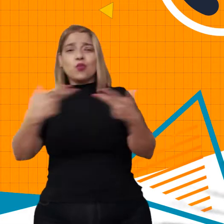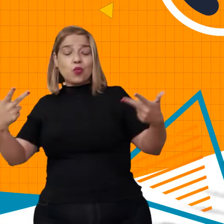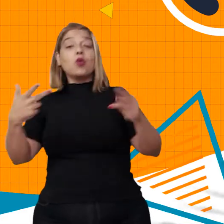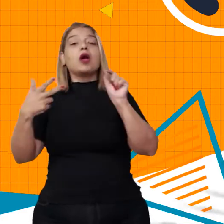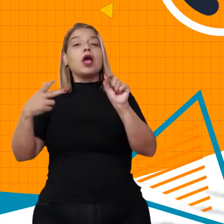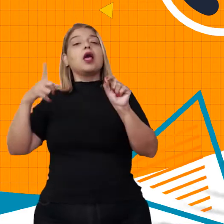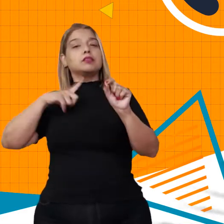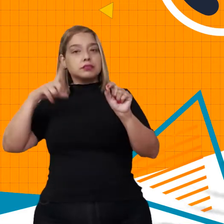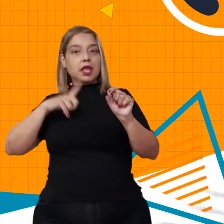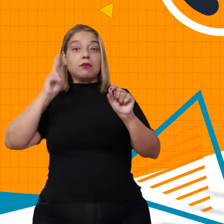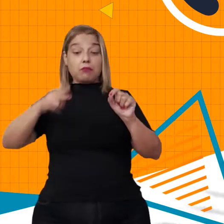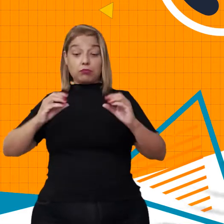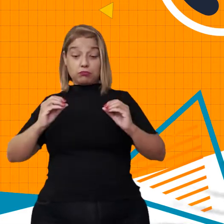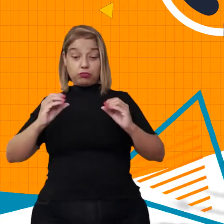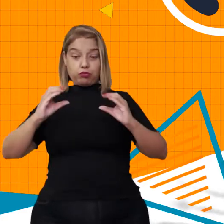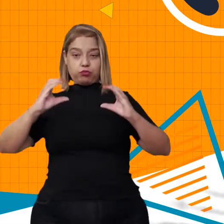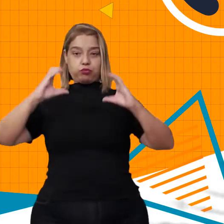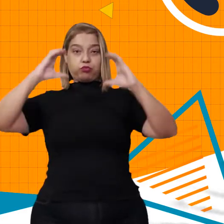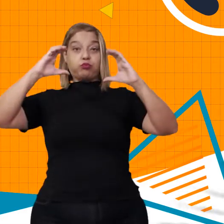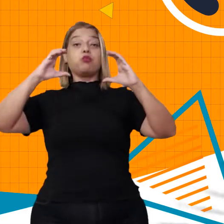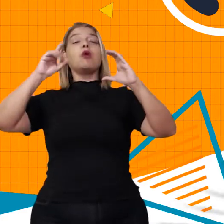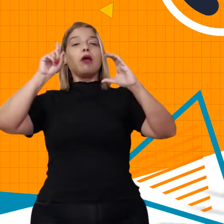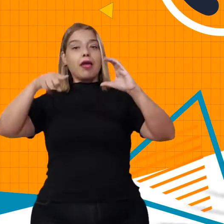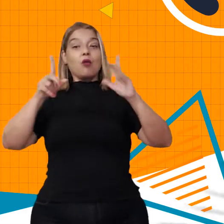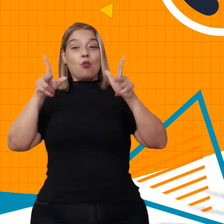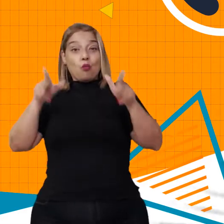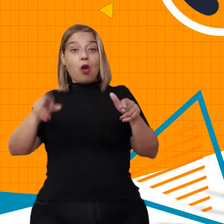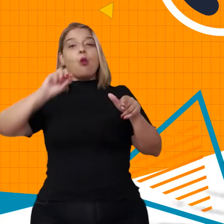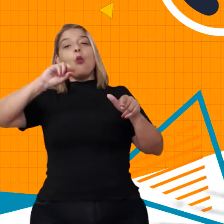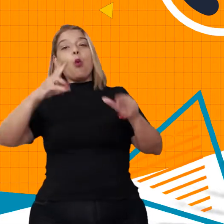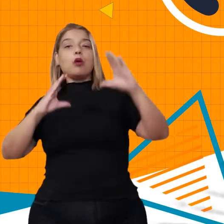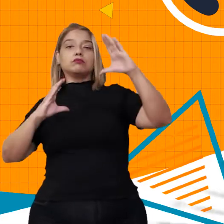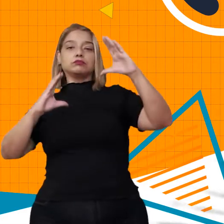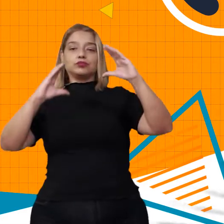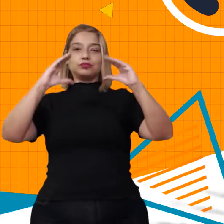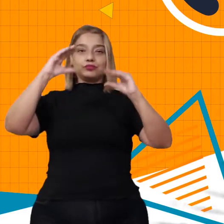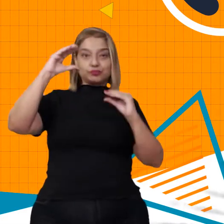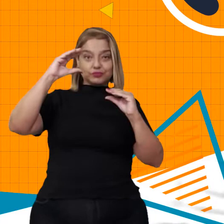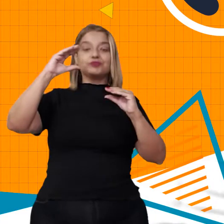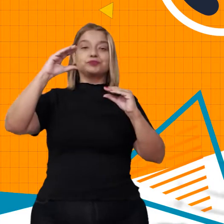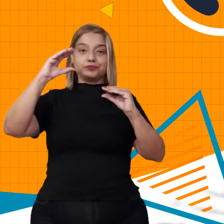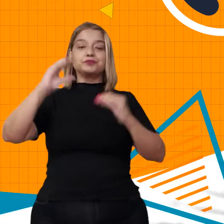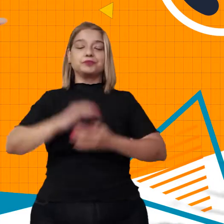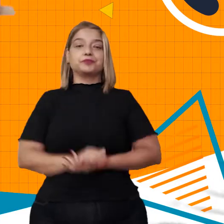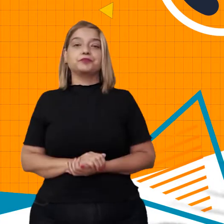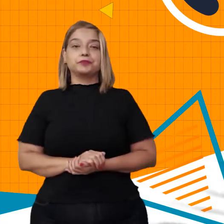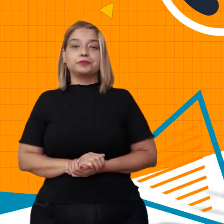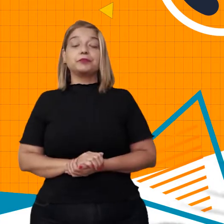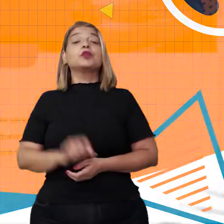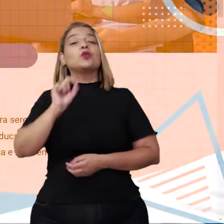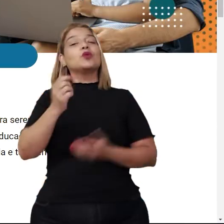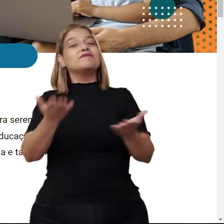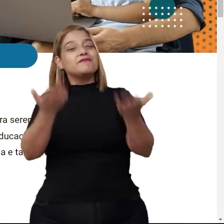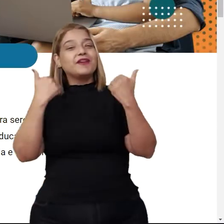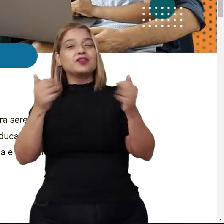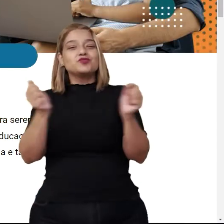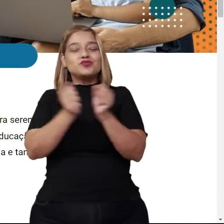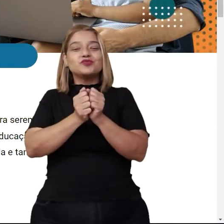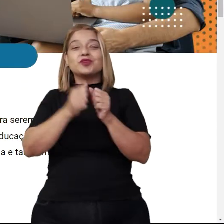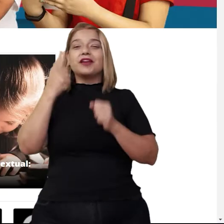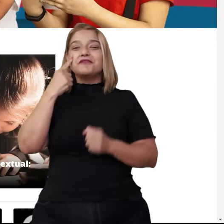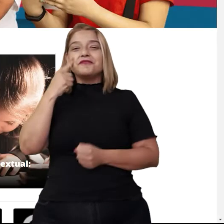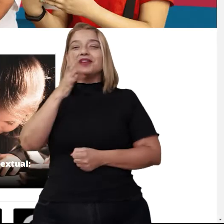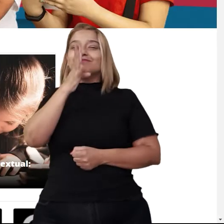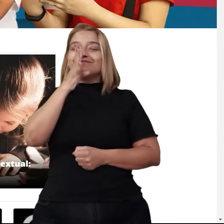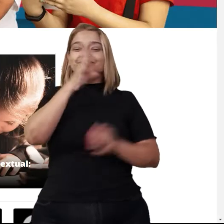são diretamente proporcionais ou indiretamente proporcionais. Então venham juntos